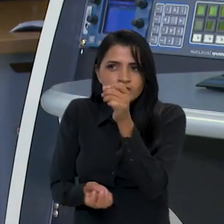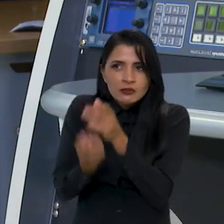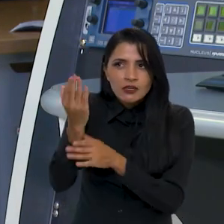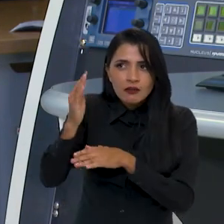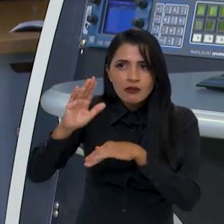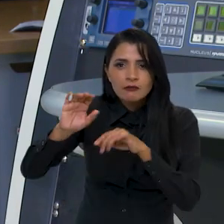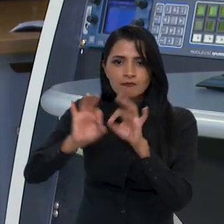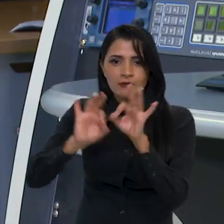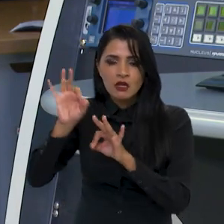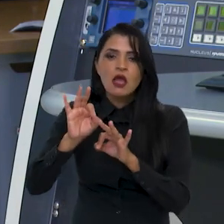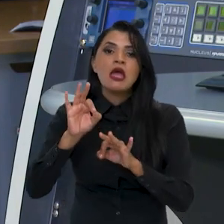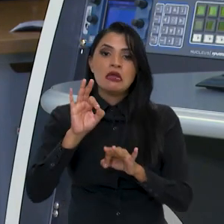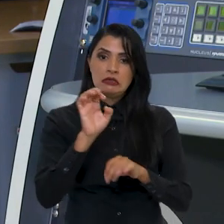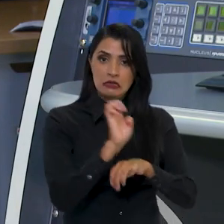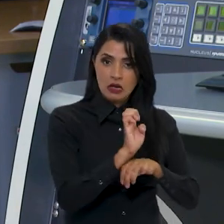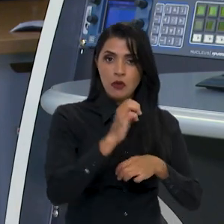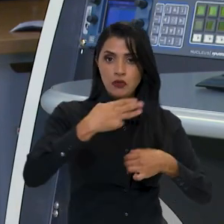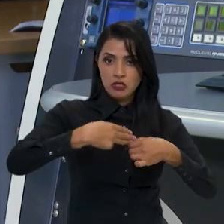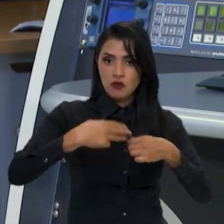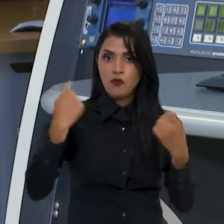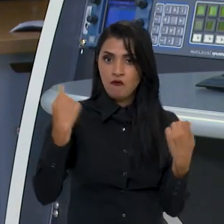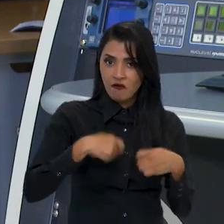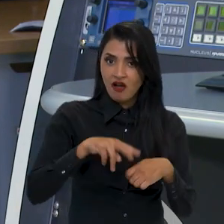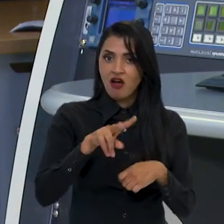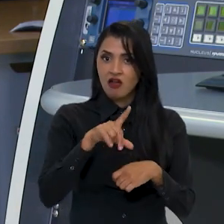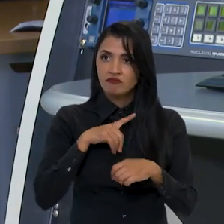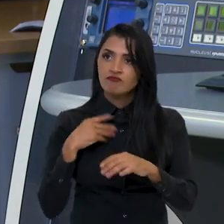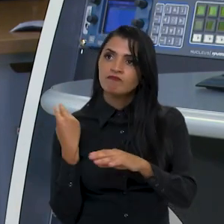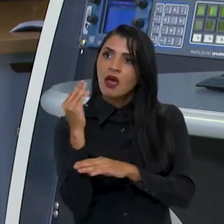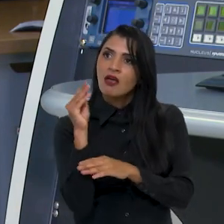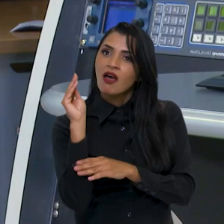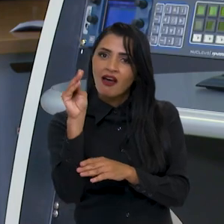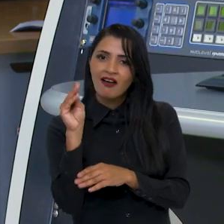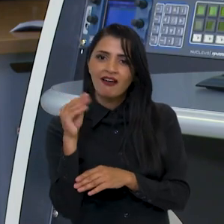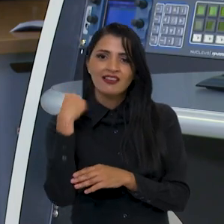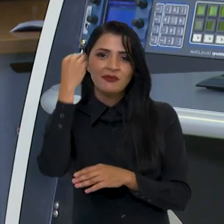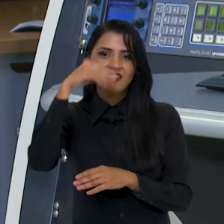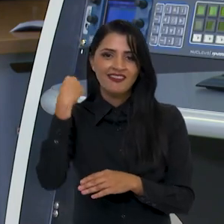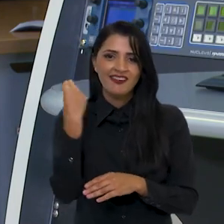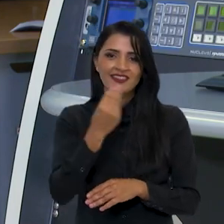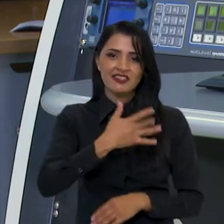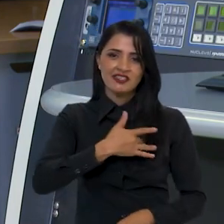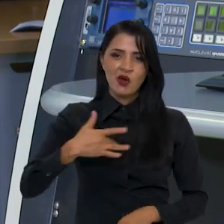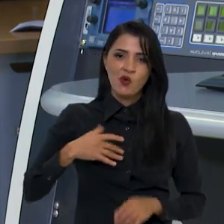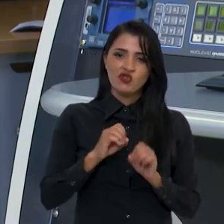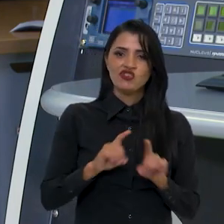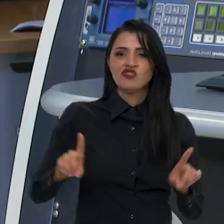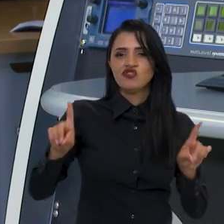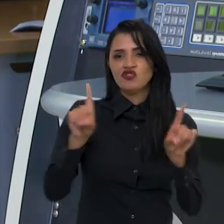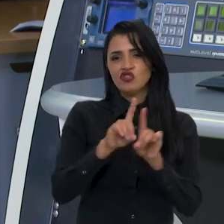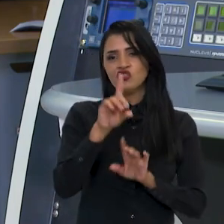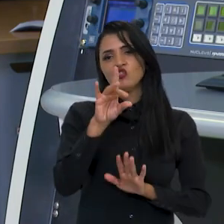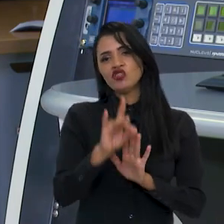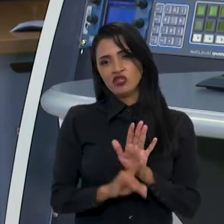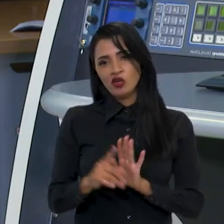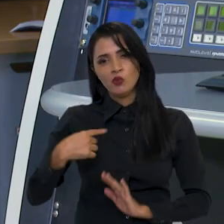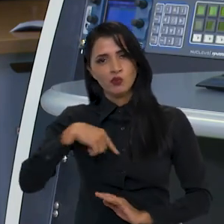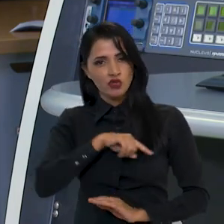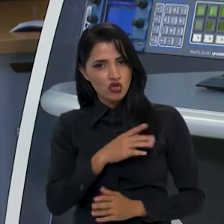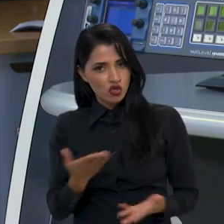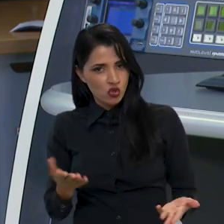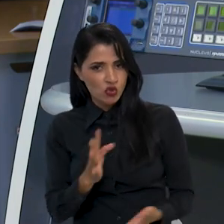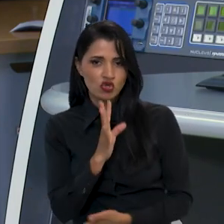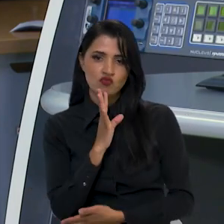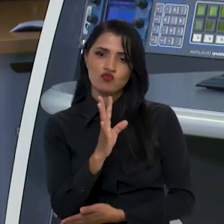plataforma, onde estados e municípios vão poder cadastrar as suas experiências de saúde digital, para que a gente